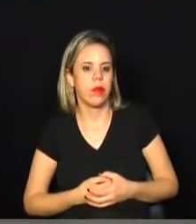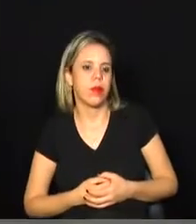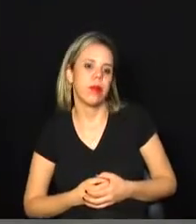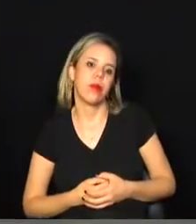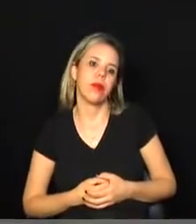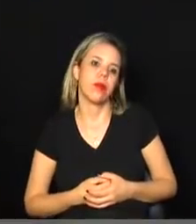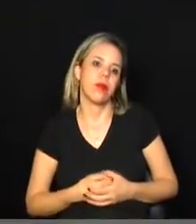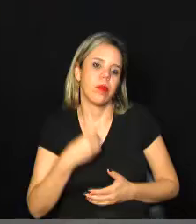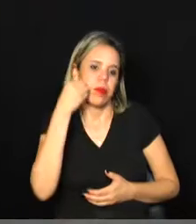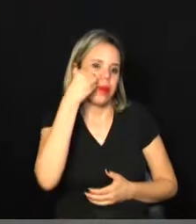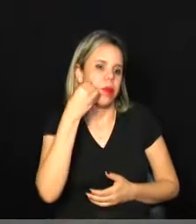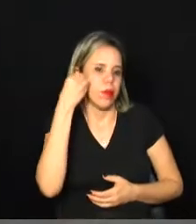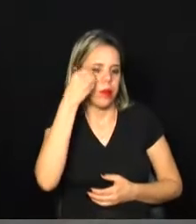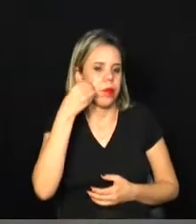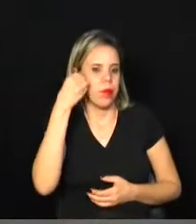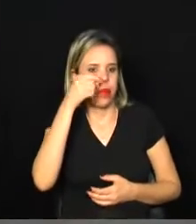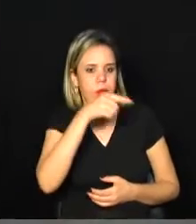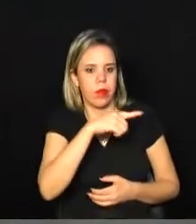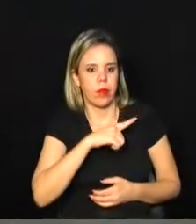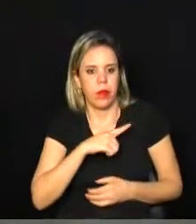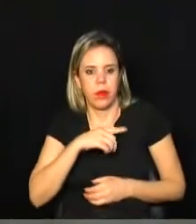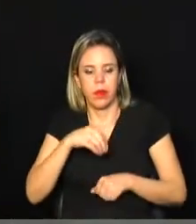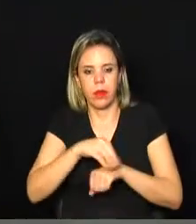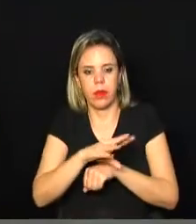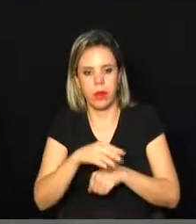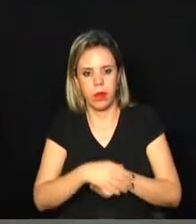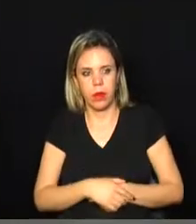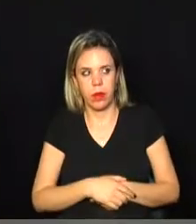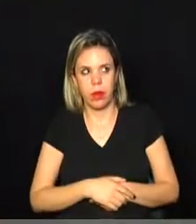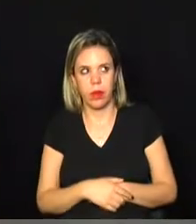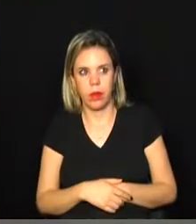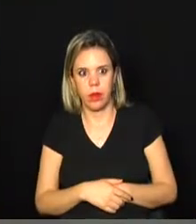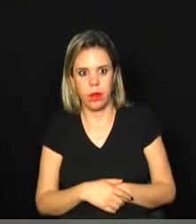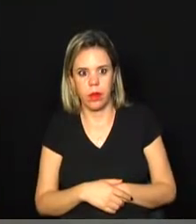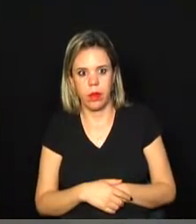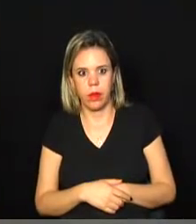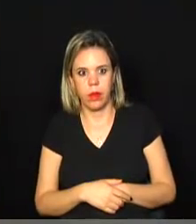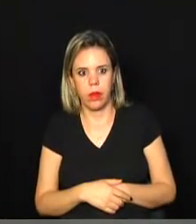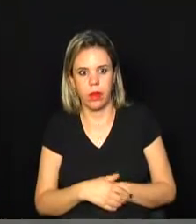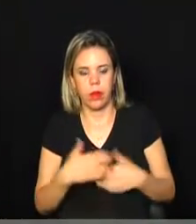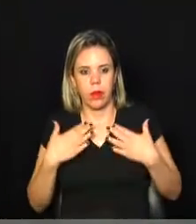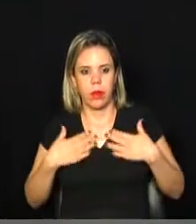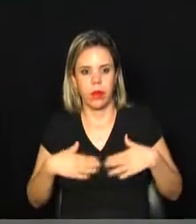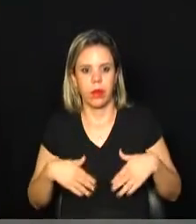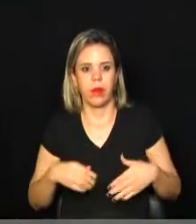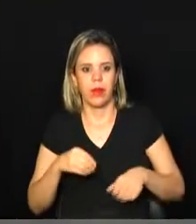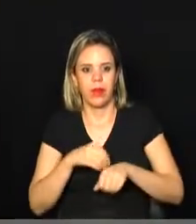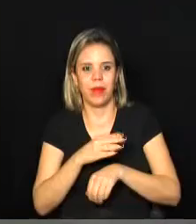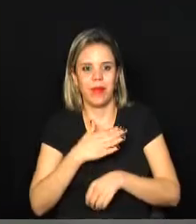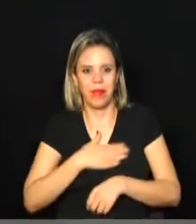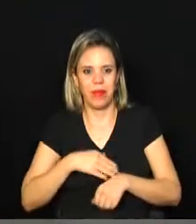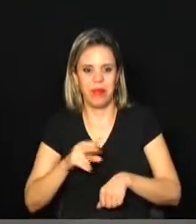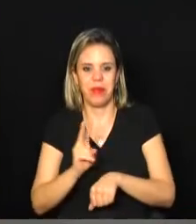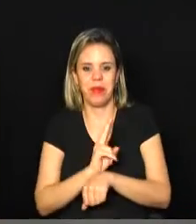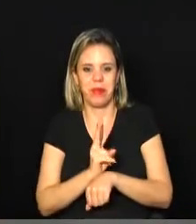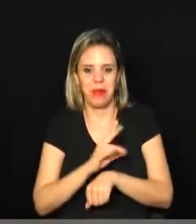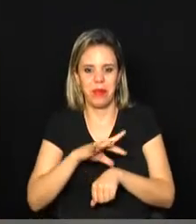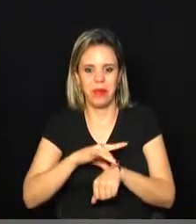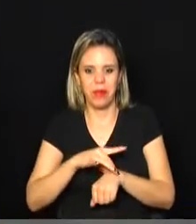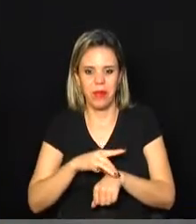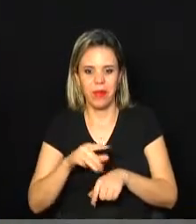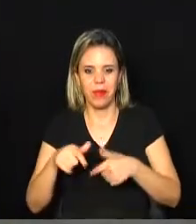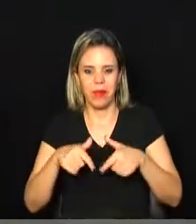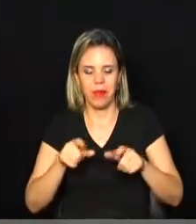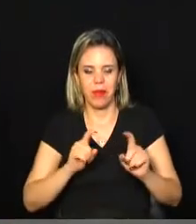e pela experiência que você tem e também é pelo conforto que você nos passa e segurança em tá